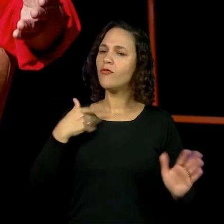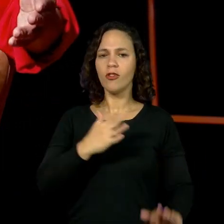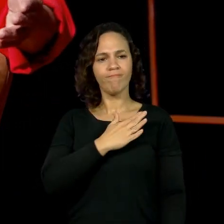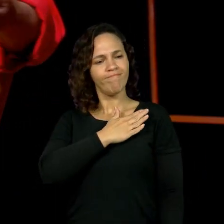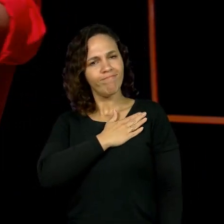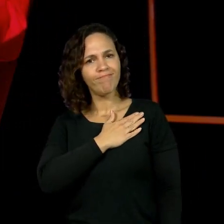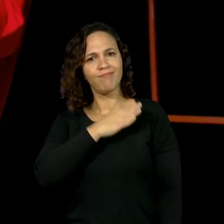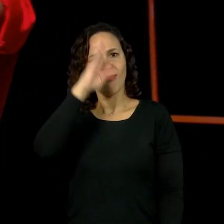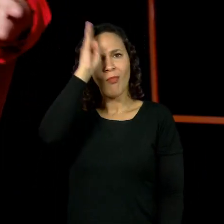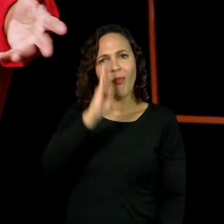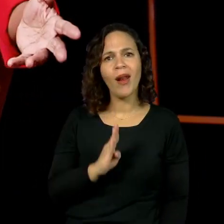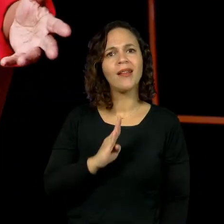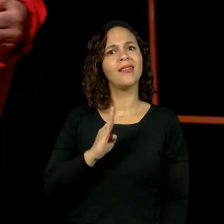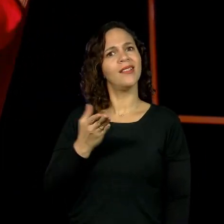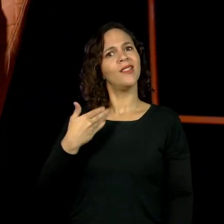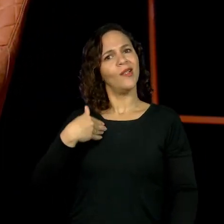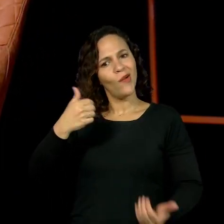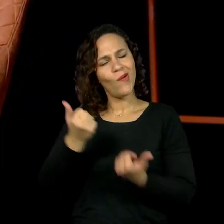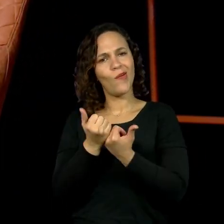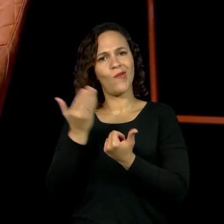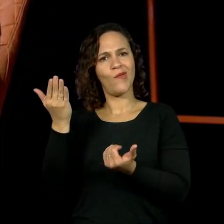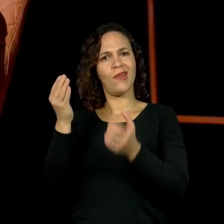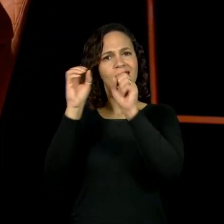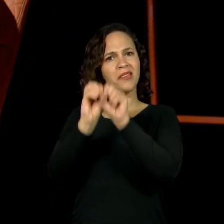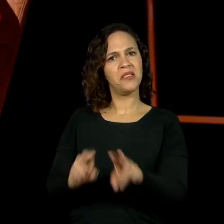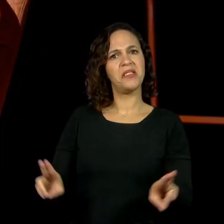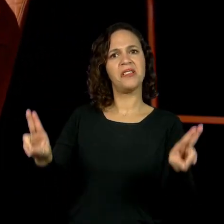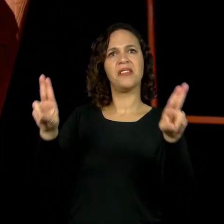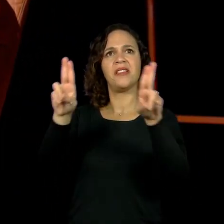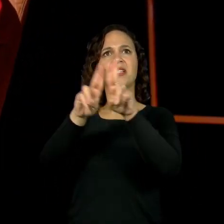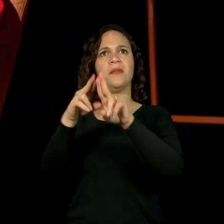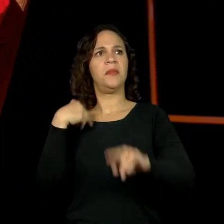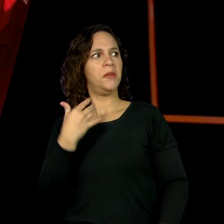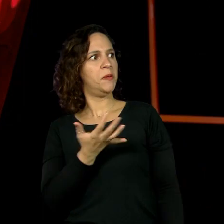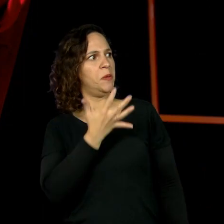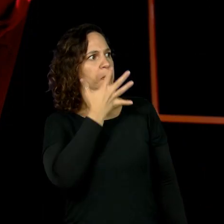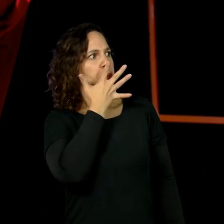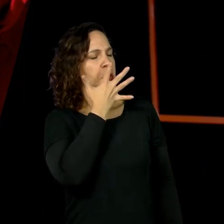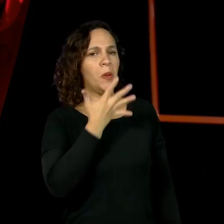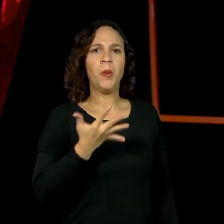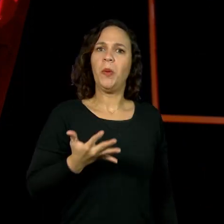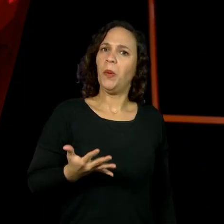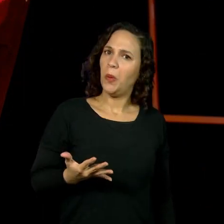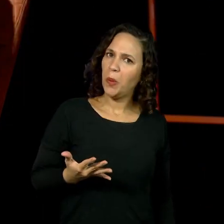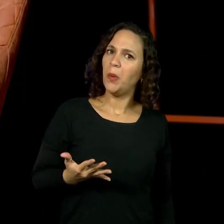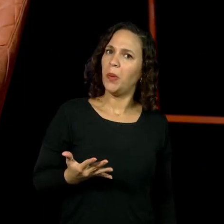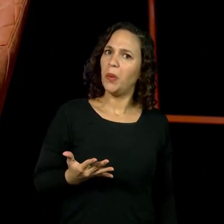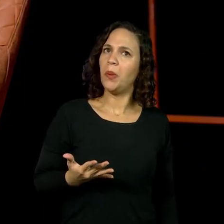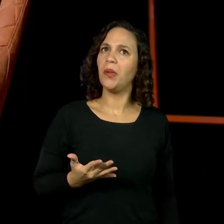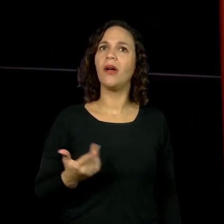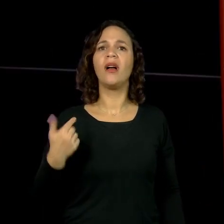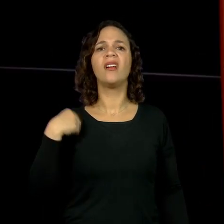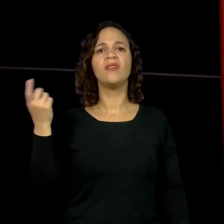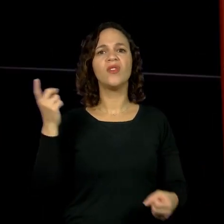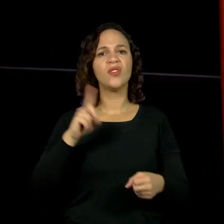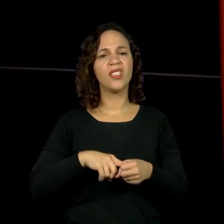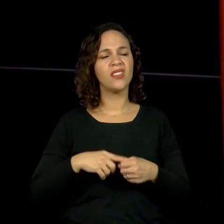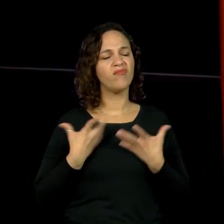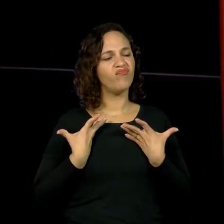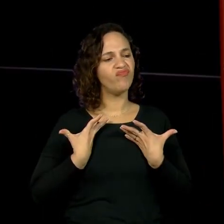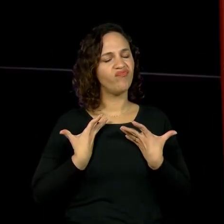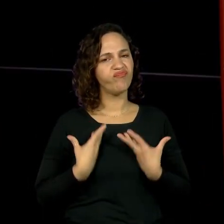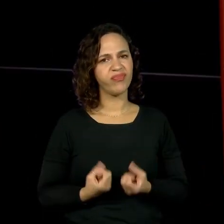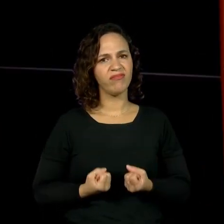ONU, né? A Organização das Nações Unidas, o NEF, United Nations Emergency Force, tal, não sei o quê. E voltei tão decepcionado, e